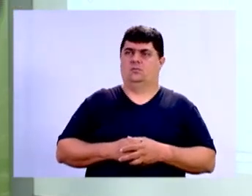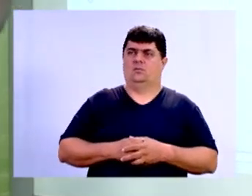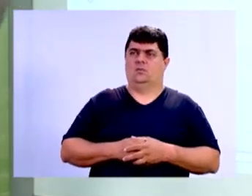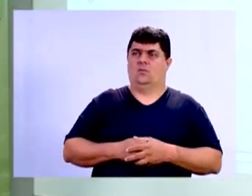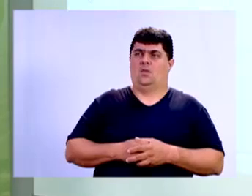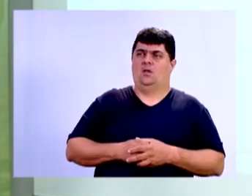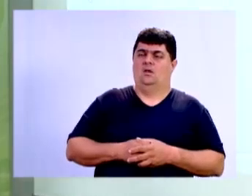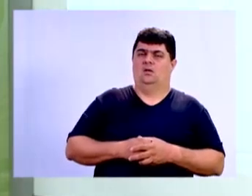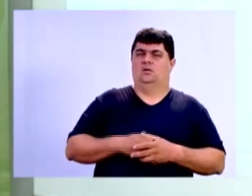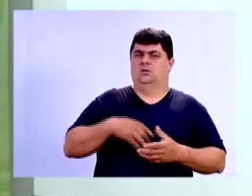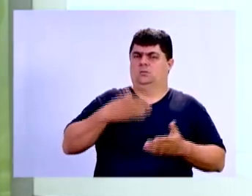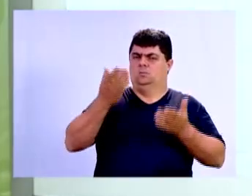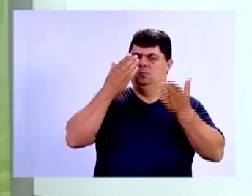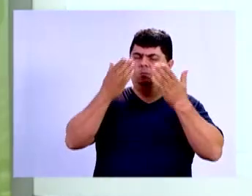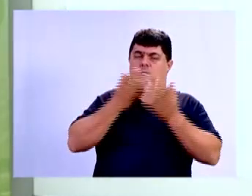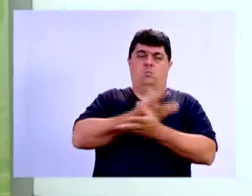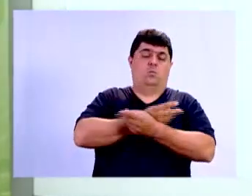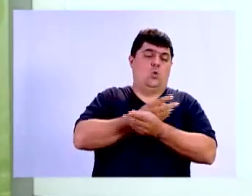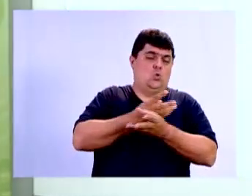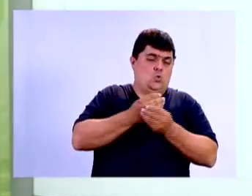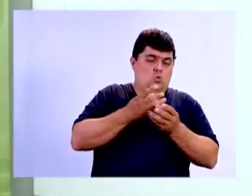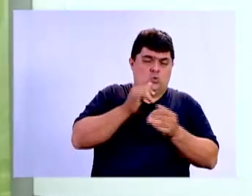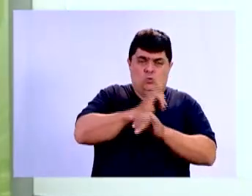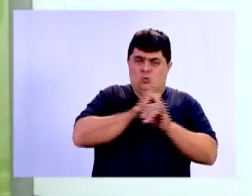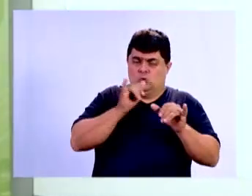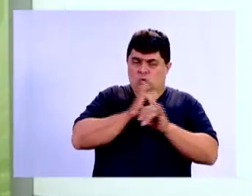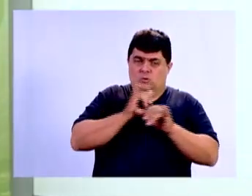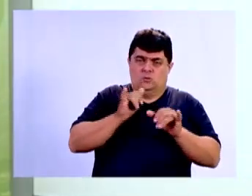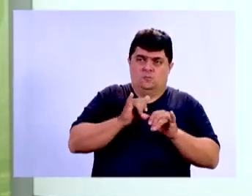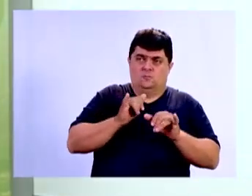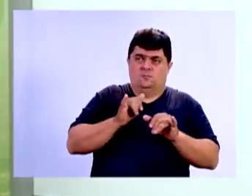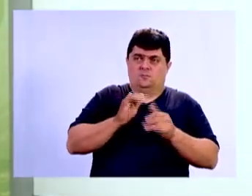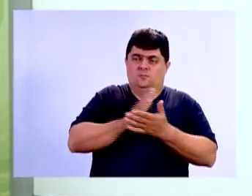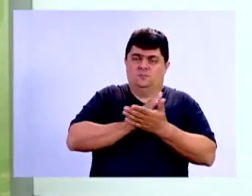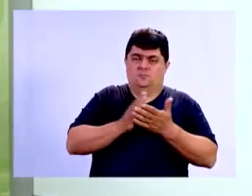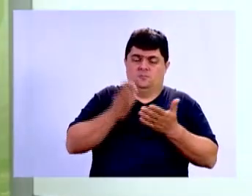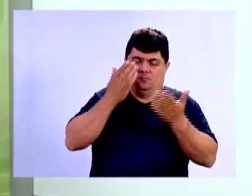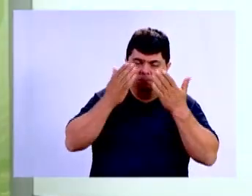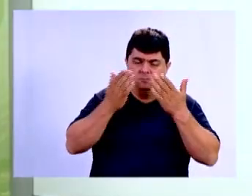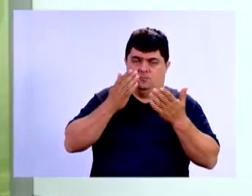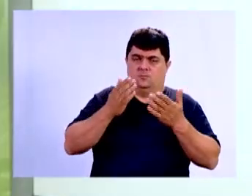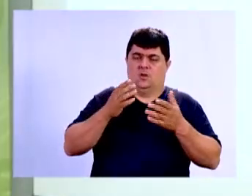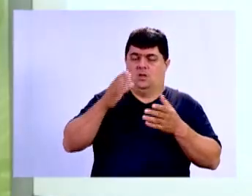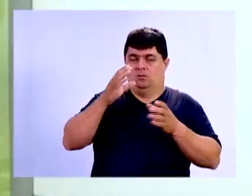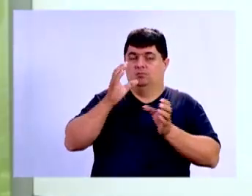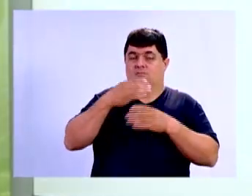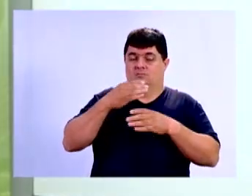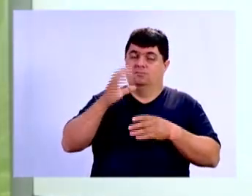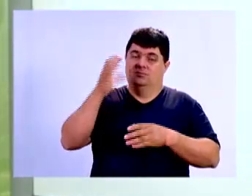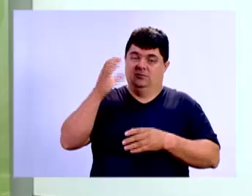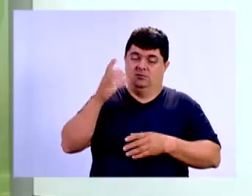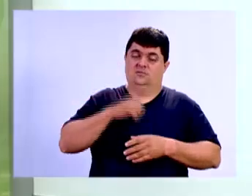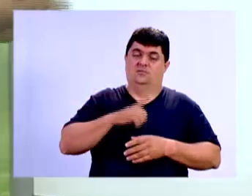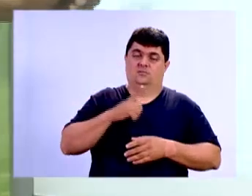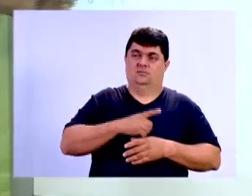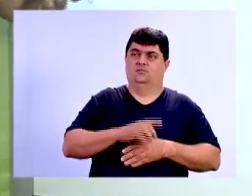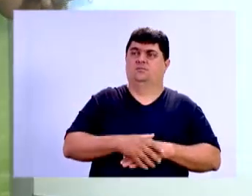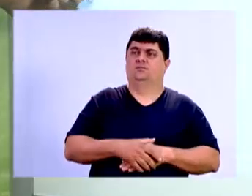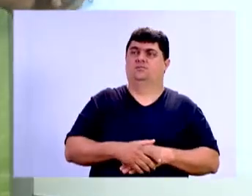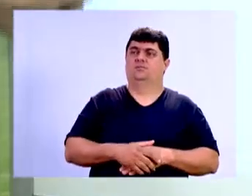analisa tanta informação, tem tanto tipo de informação para trabalhar que a própria análise de informação é uma ciência, né? É uma coisa interessante isso